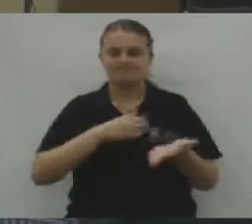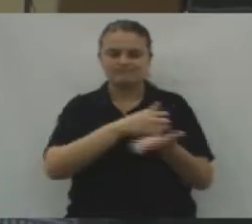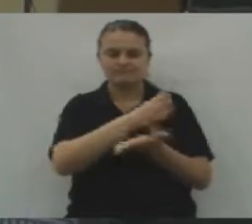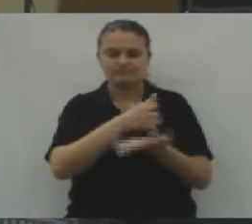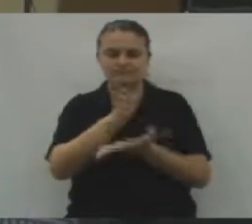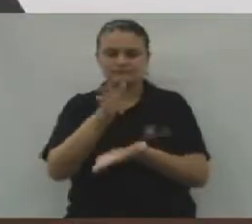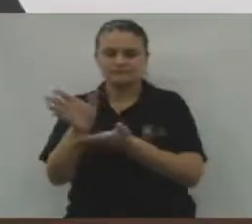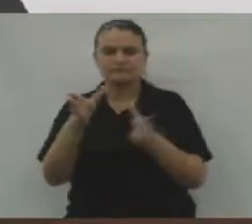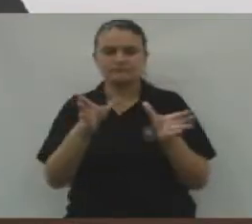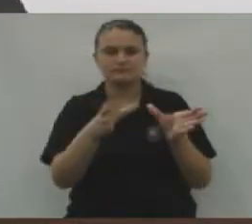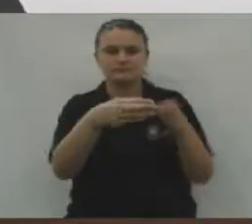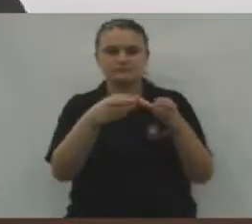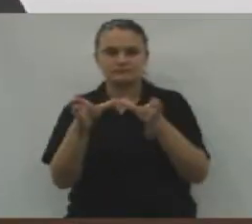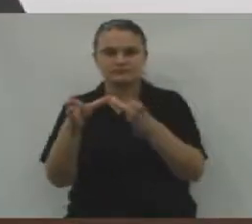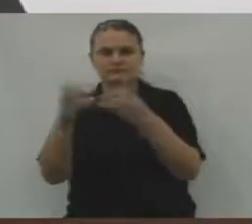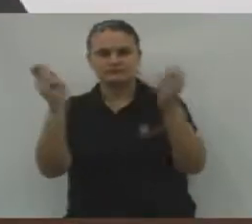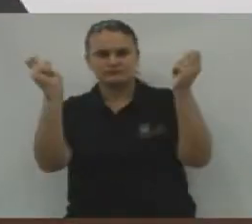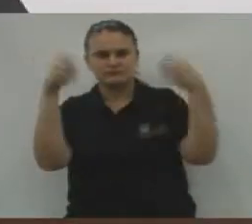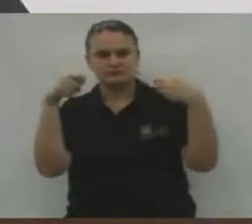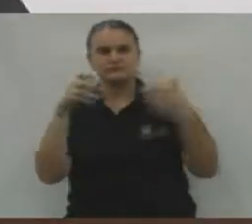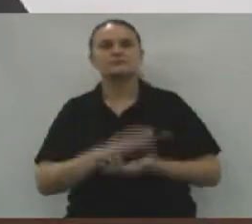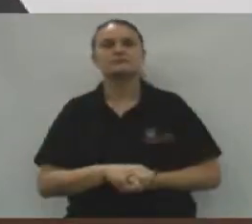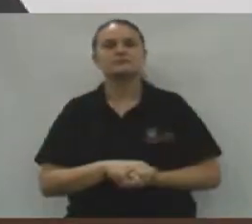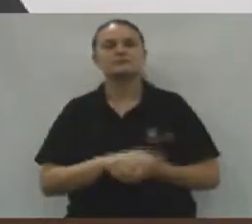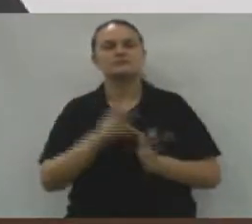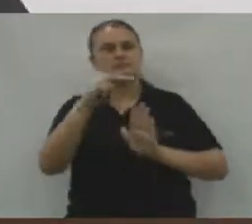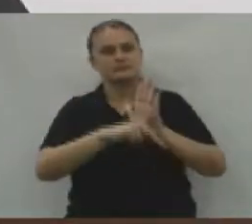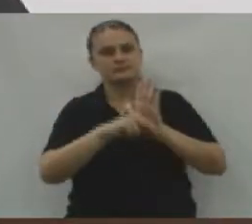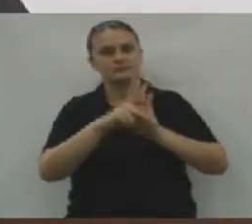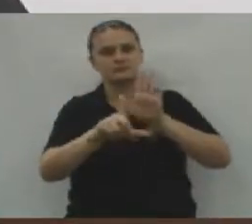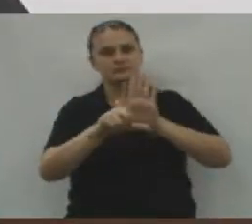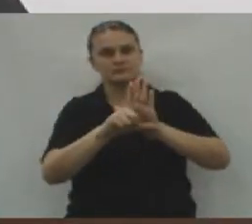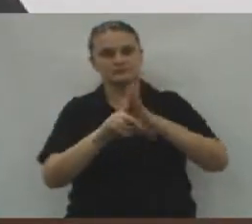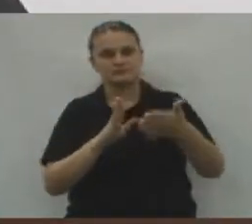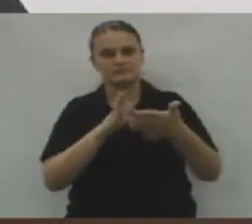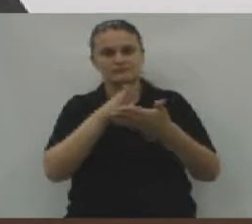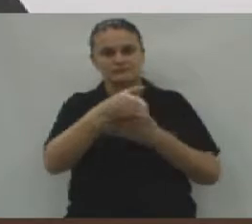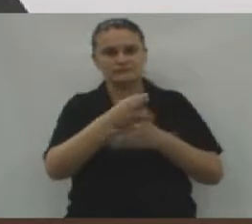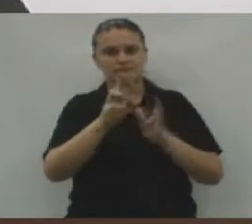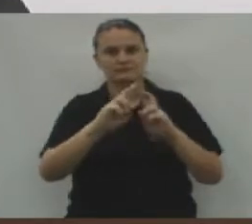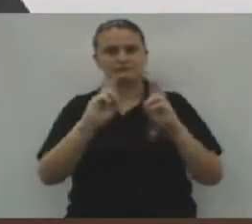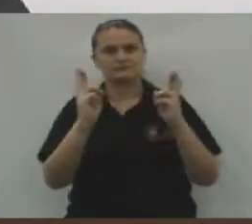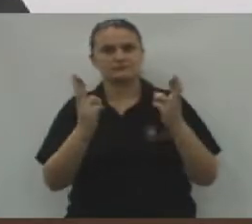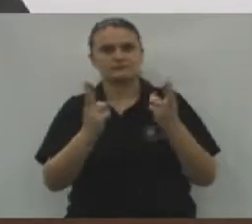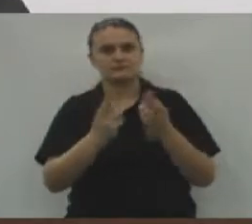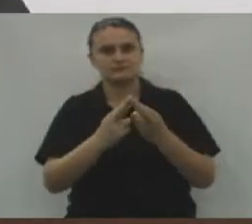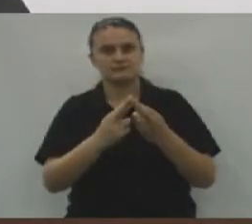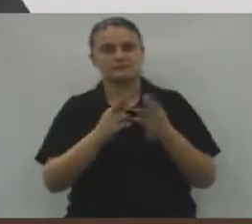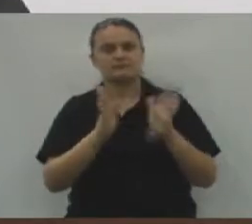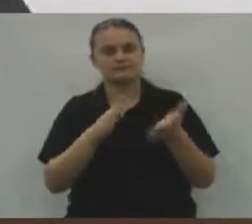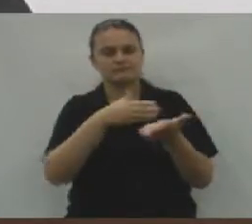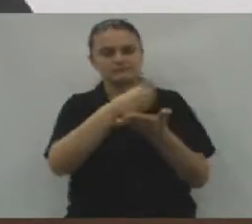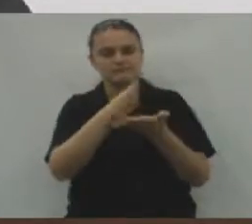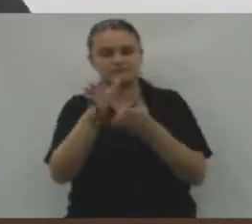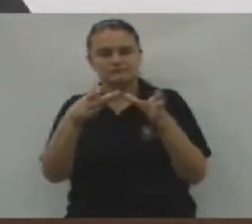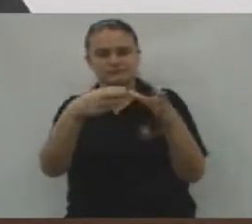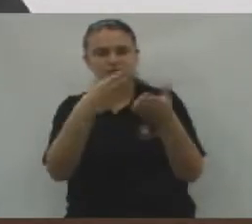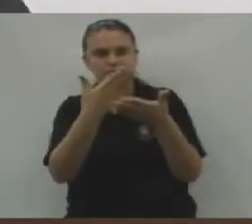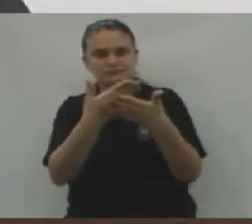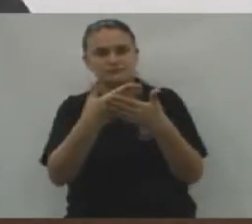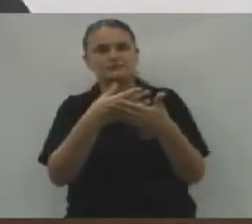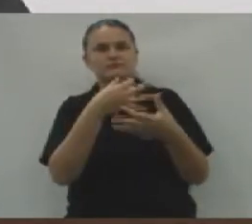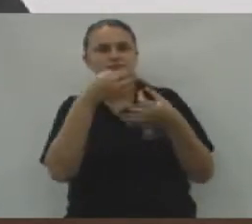as indicações aos órgãos competentes. E os projetos que deram entrada nessa reunião ordinária são despachados para as comissões para